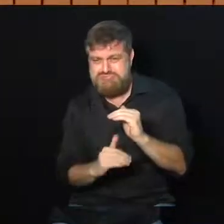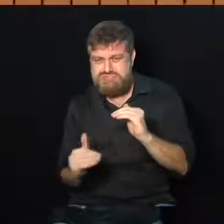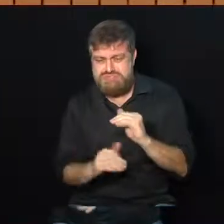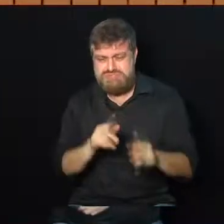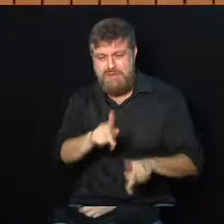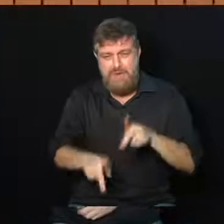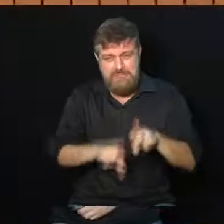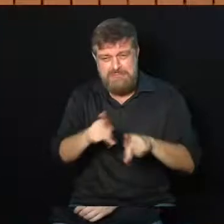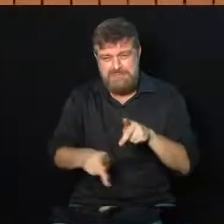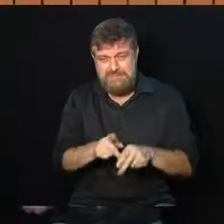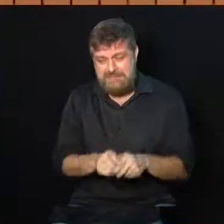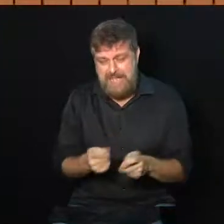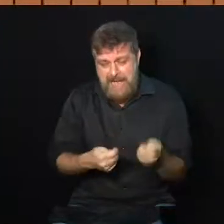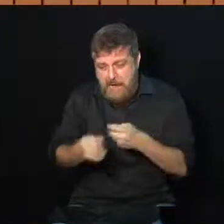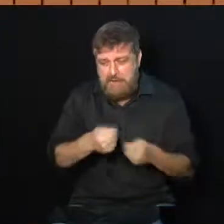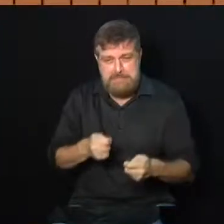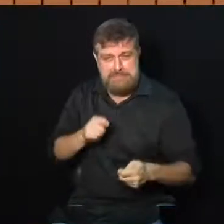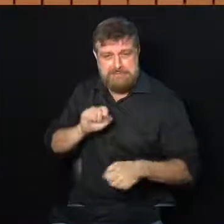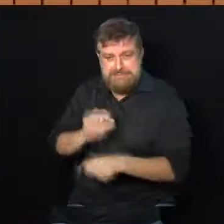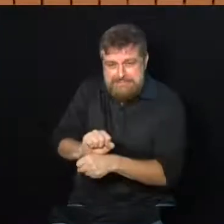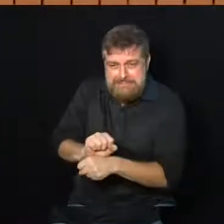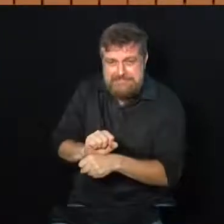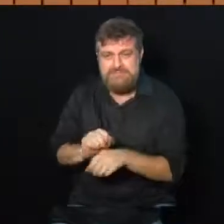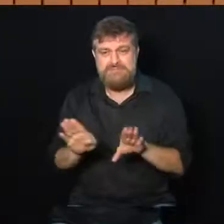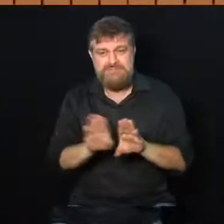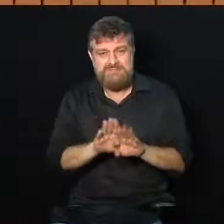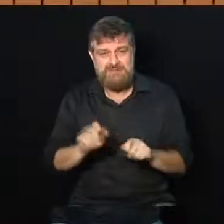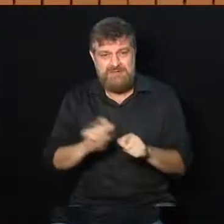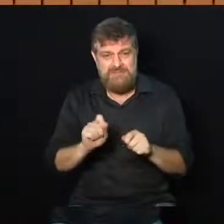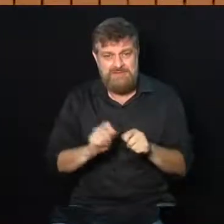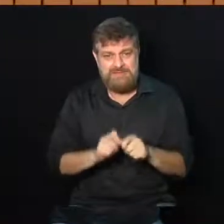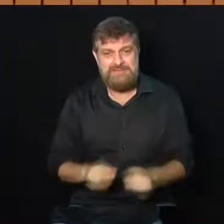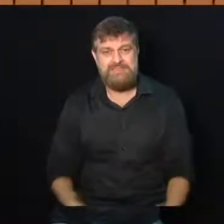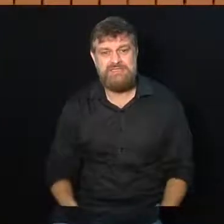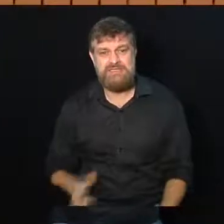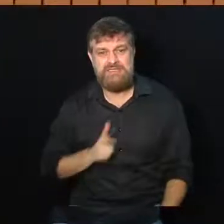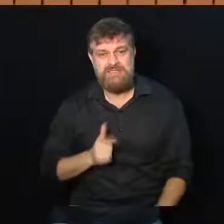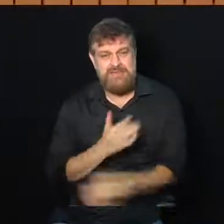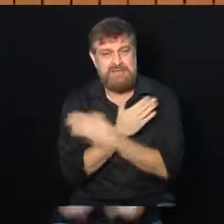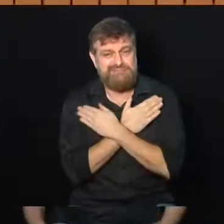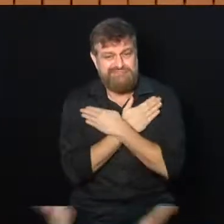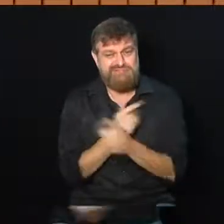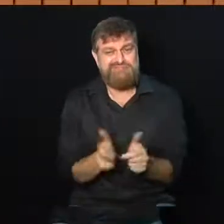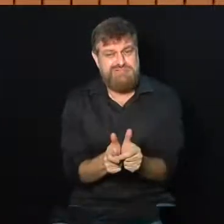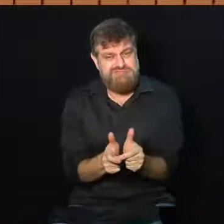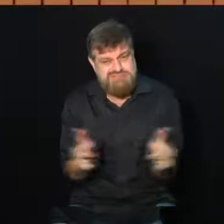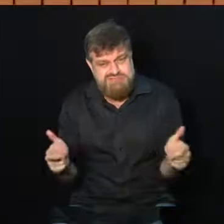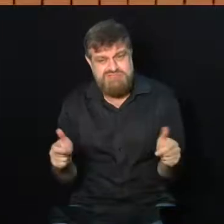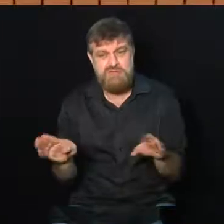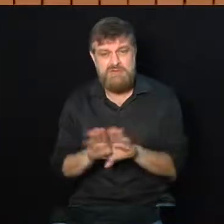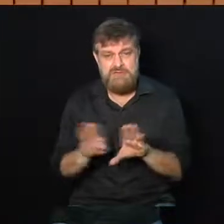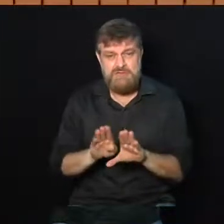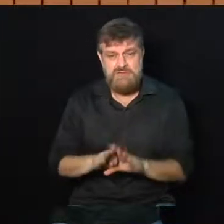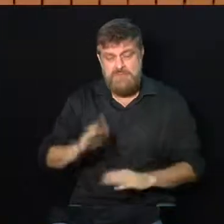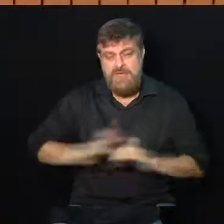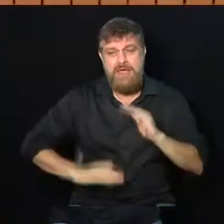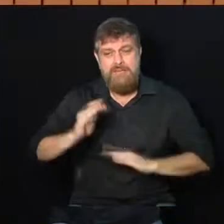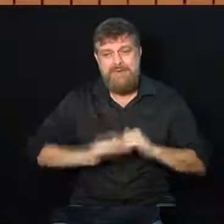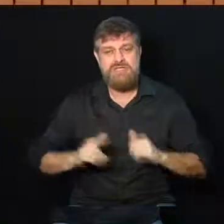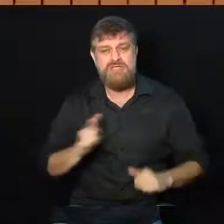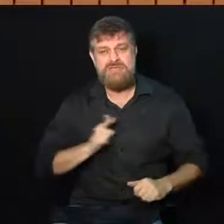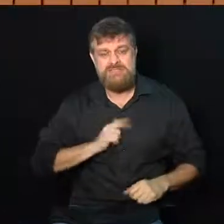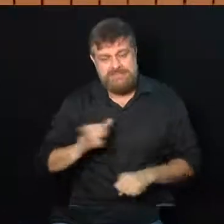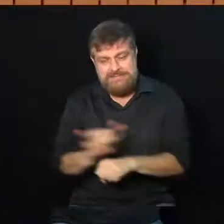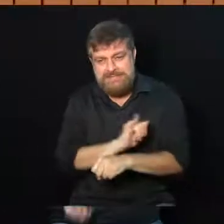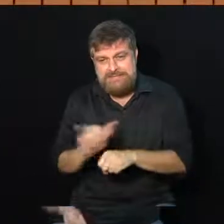vai empobrecer a economia brasileira, que vai agravar o problema da recessão no Brasil, isso tudo feito por meio